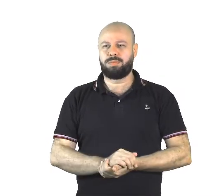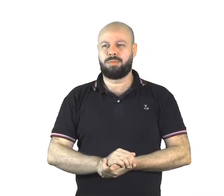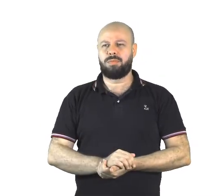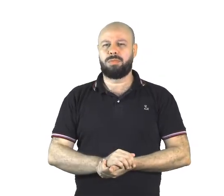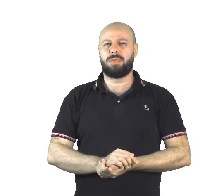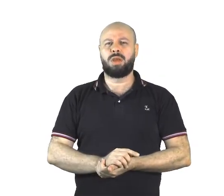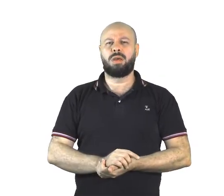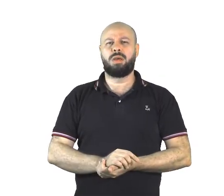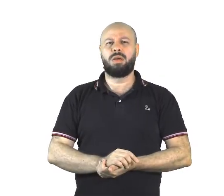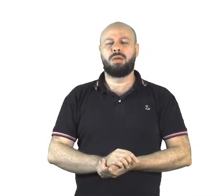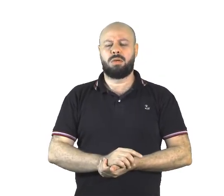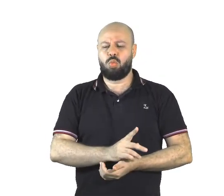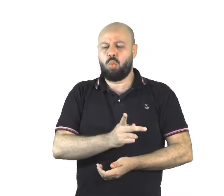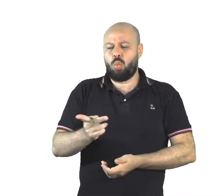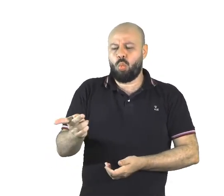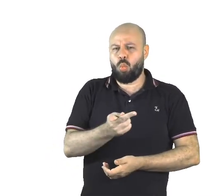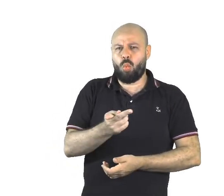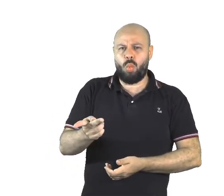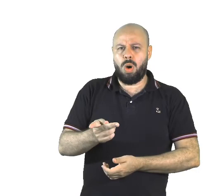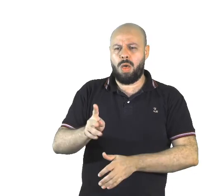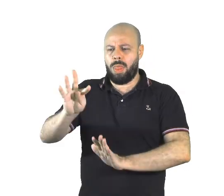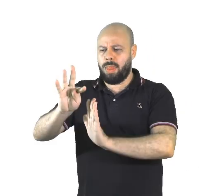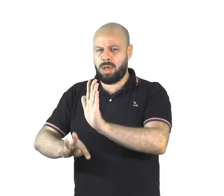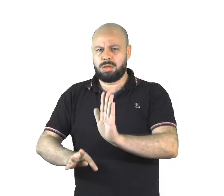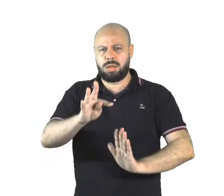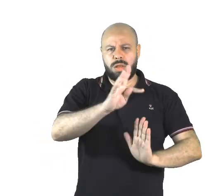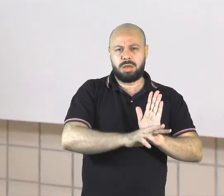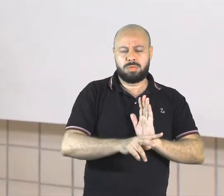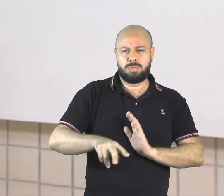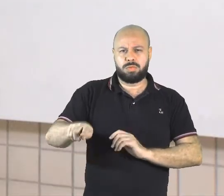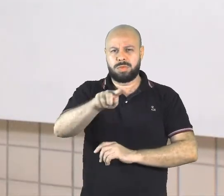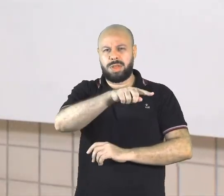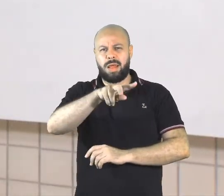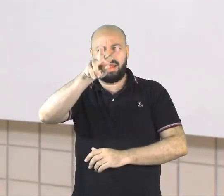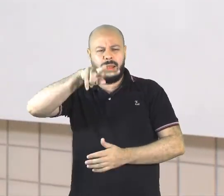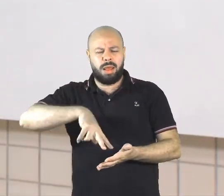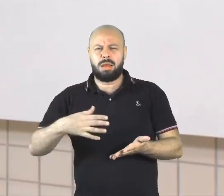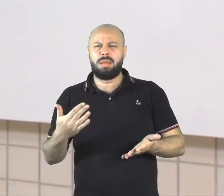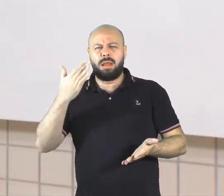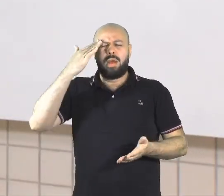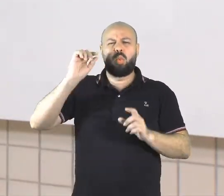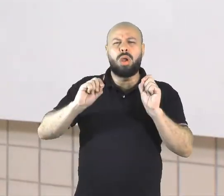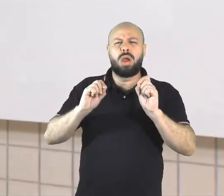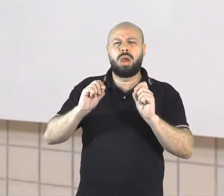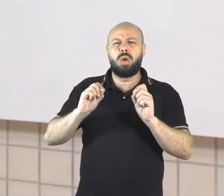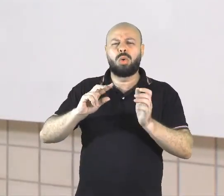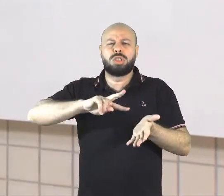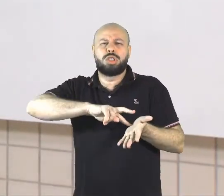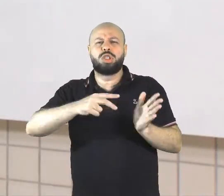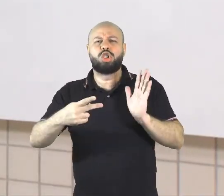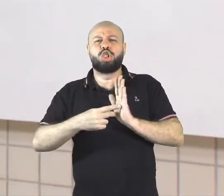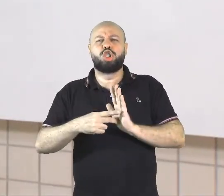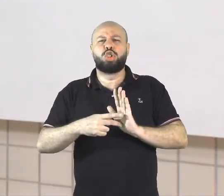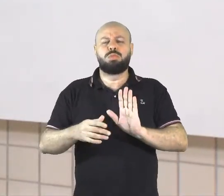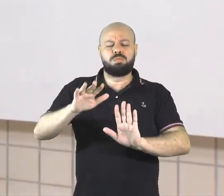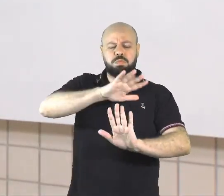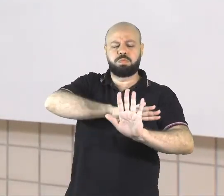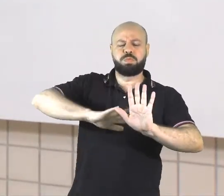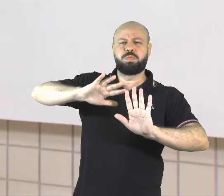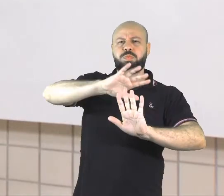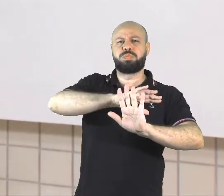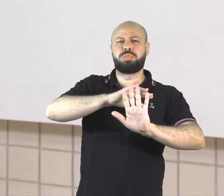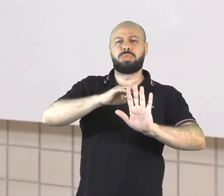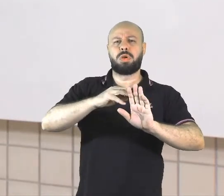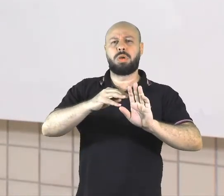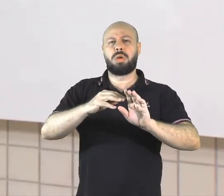aprendeu com a leitura desses dois textos? Qual é a moral da história desses dois textos? Ele tem uma moral,